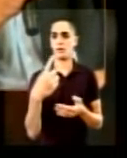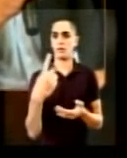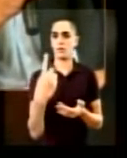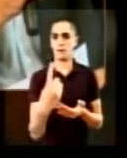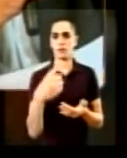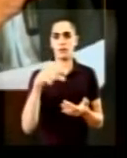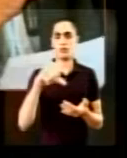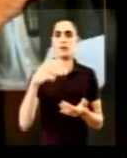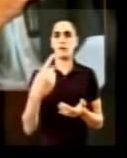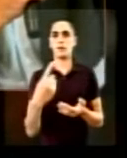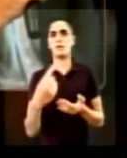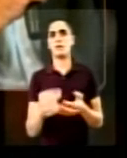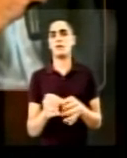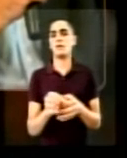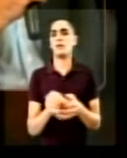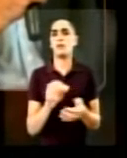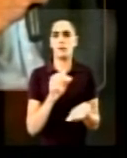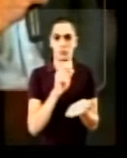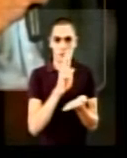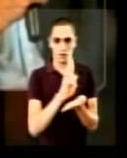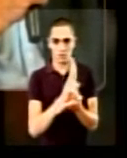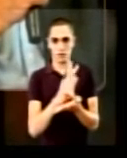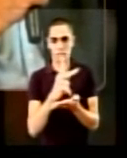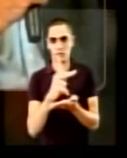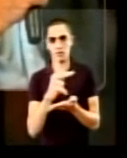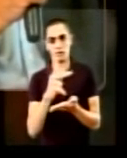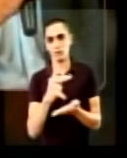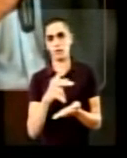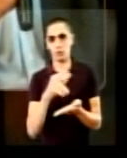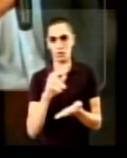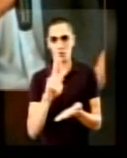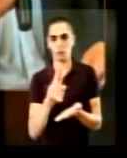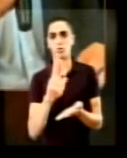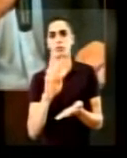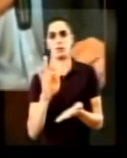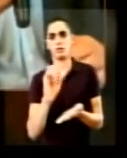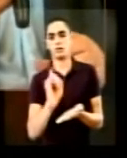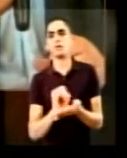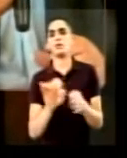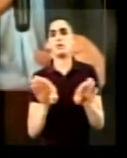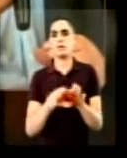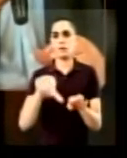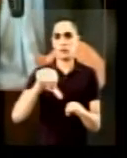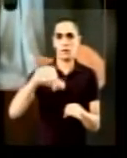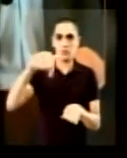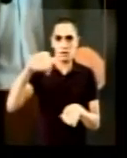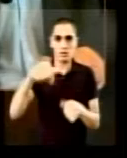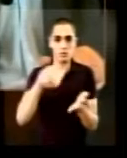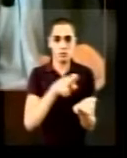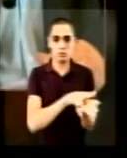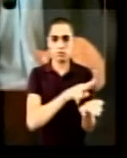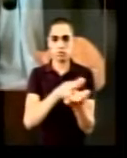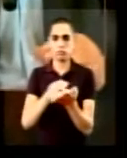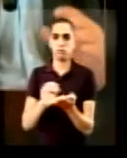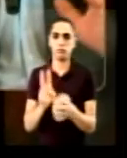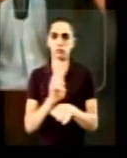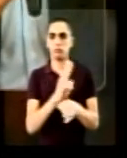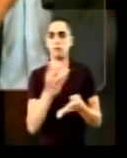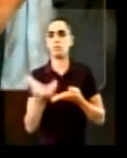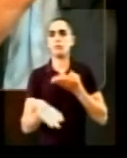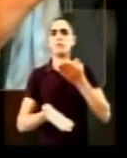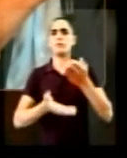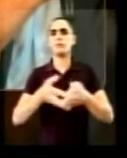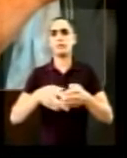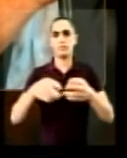enfermarias. Aqui, pessoal, queria lembrar para vocês, é fundamental, lá